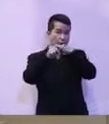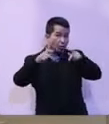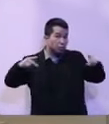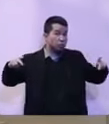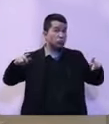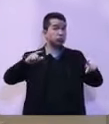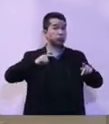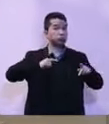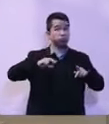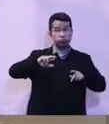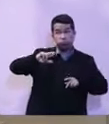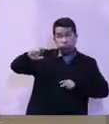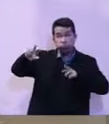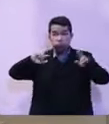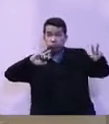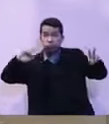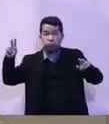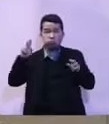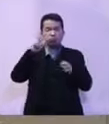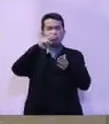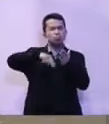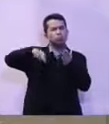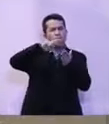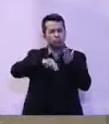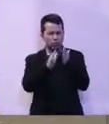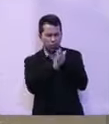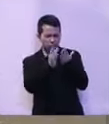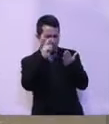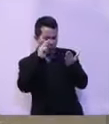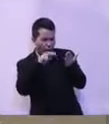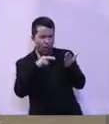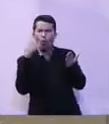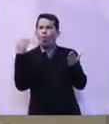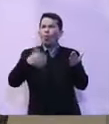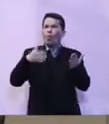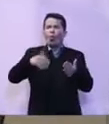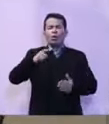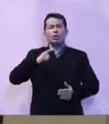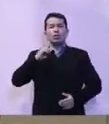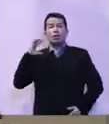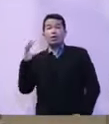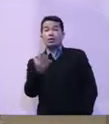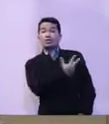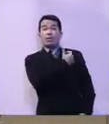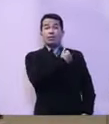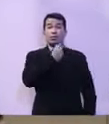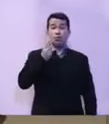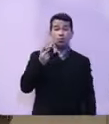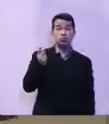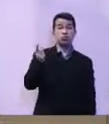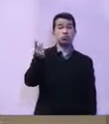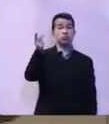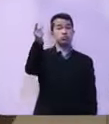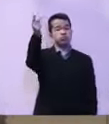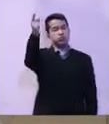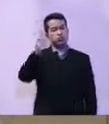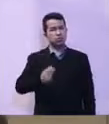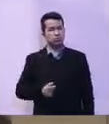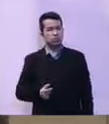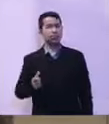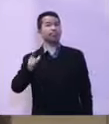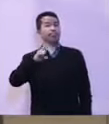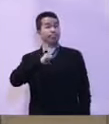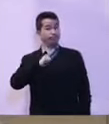em tantos outros lugares da Bíblia, falando que há uma salvação eterna. Um tempo, depois do